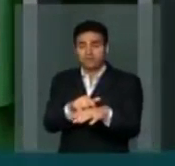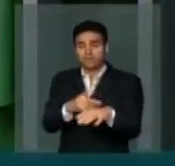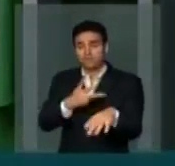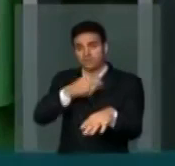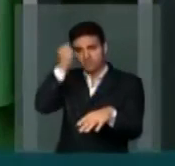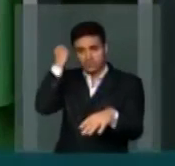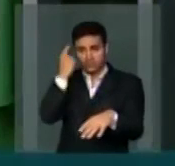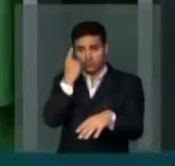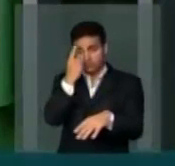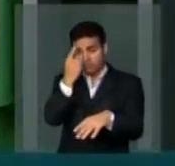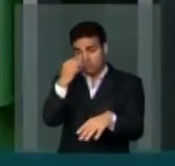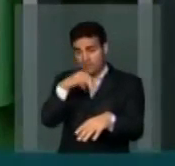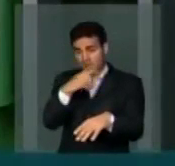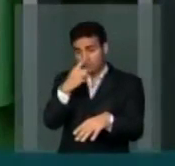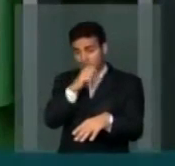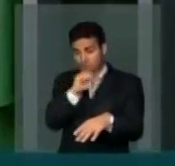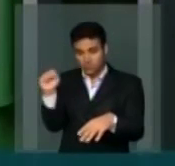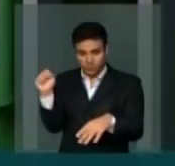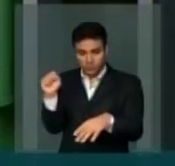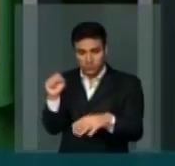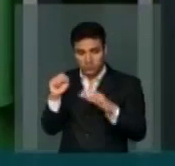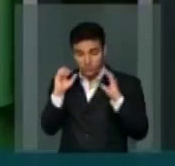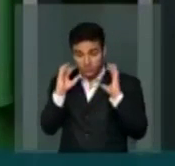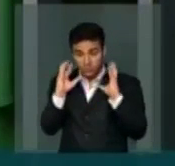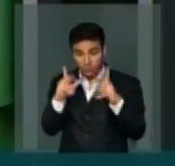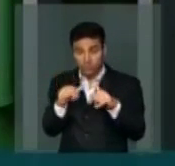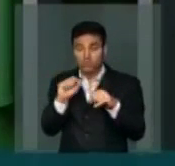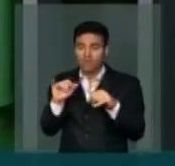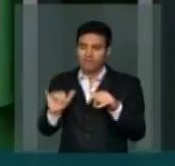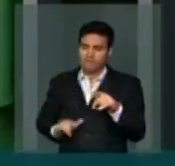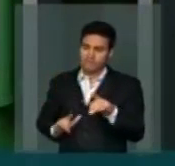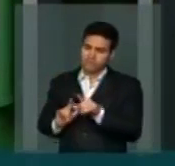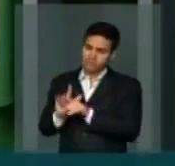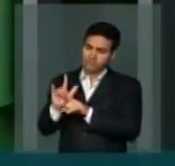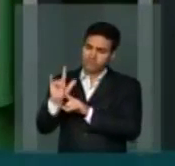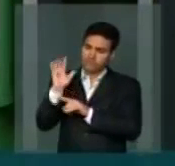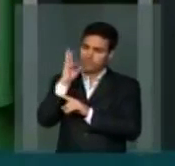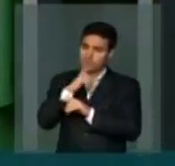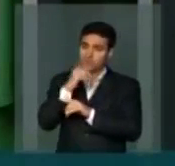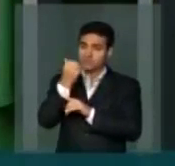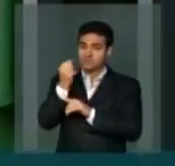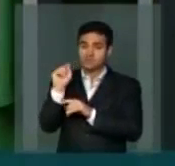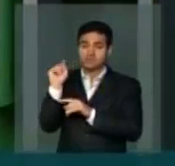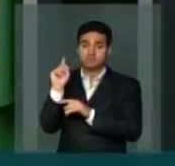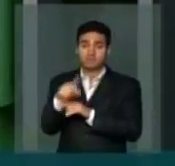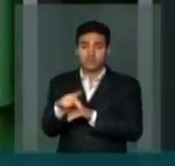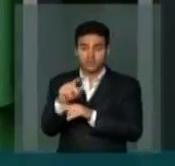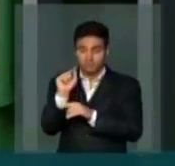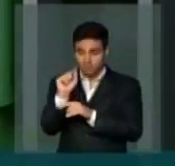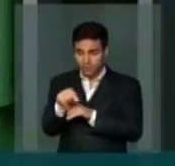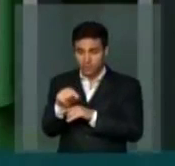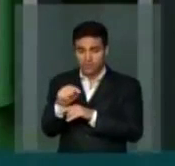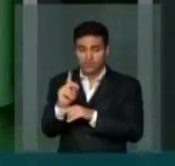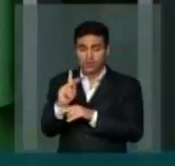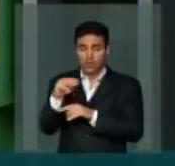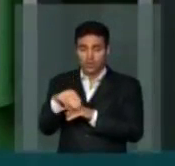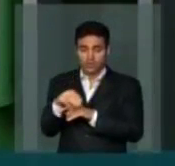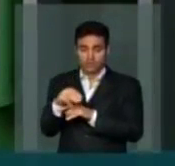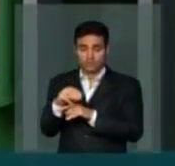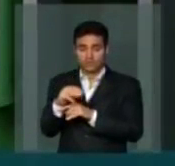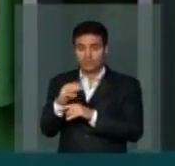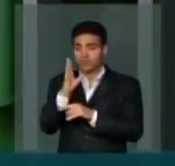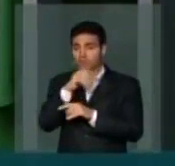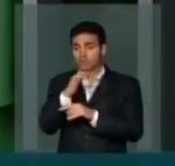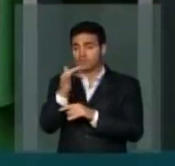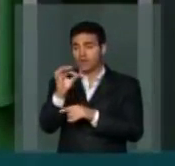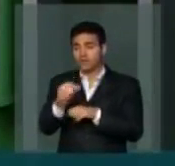de 1 metro por segundo. Tudo isso após uma viagem de 6 bilhões de quilômetros pelo espaço durante 10